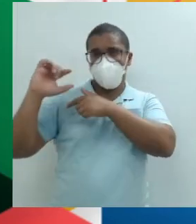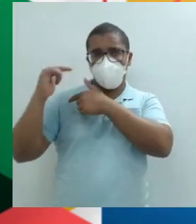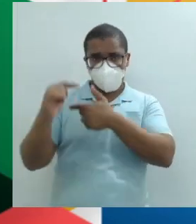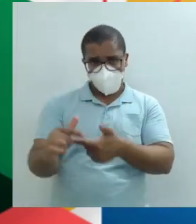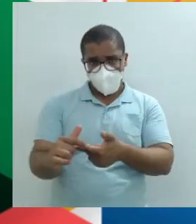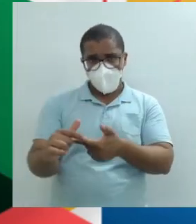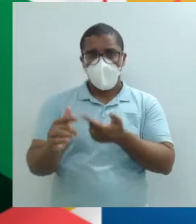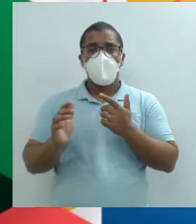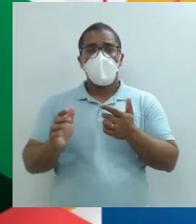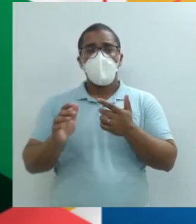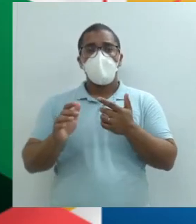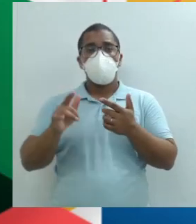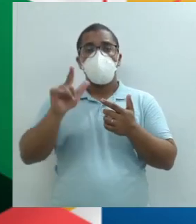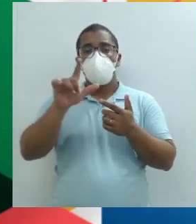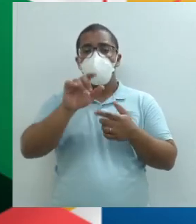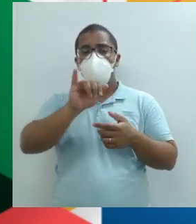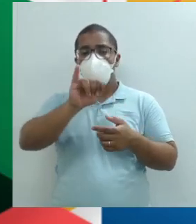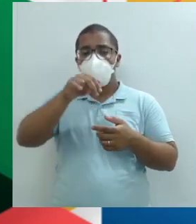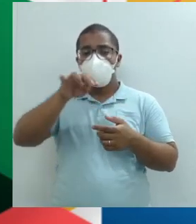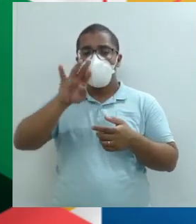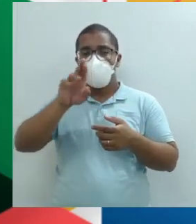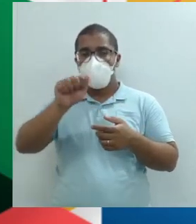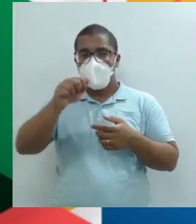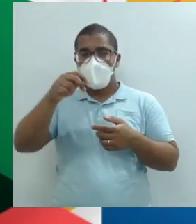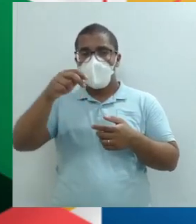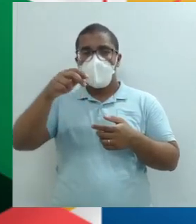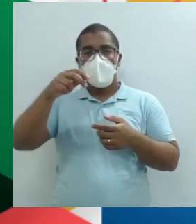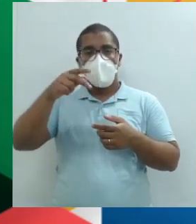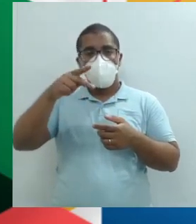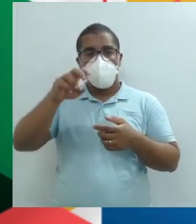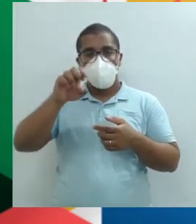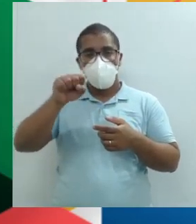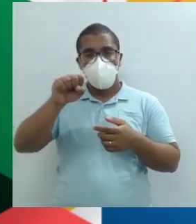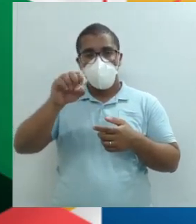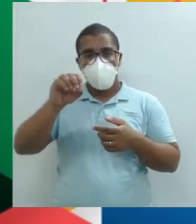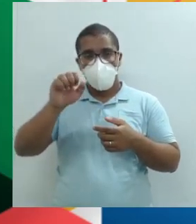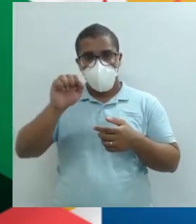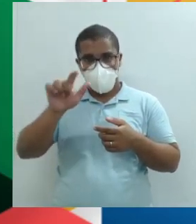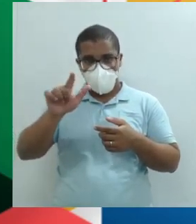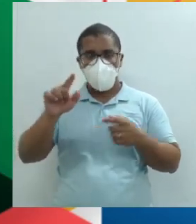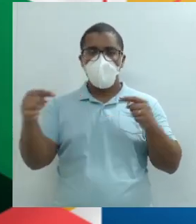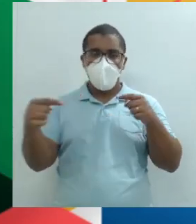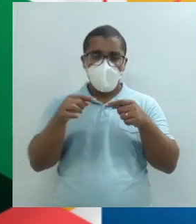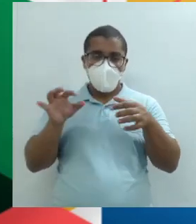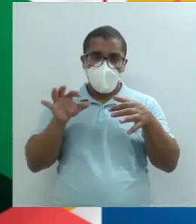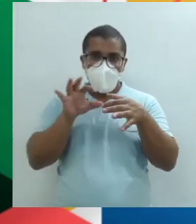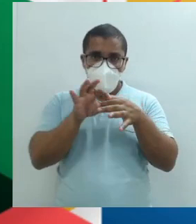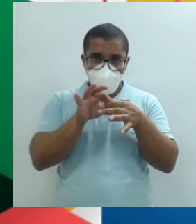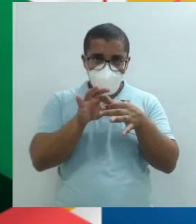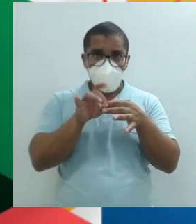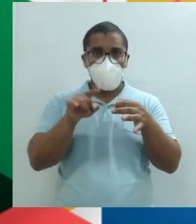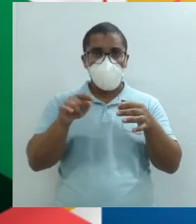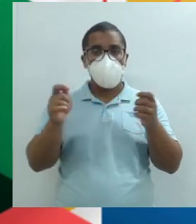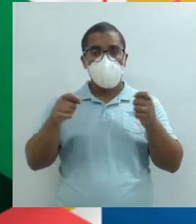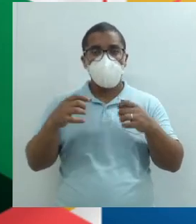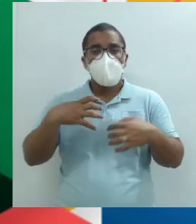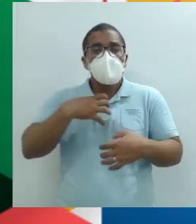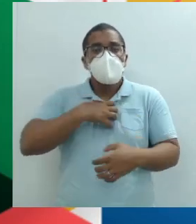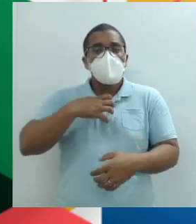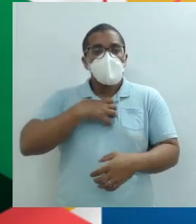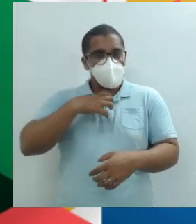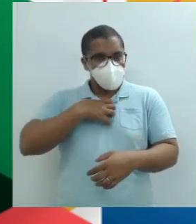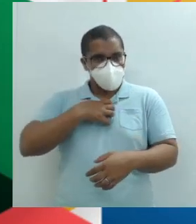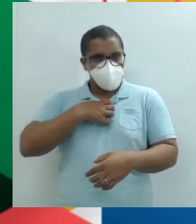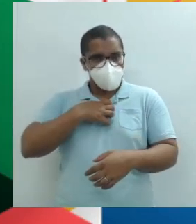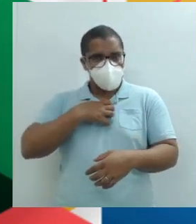tradicional. A intrapessoal, relacionada com a capacidade de lidar, né, com as emoções